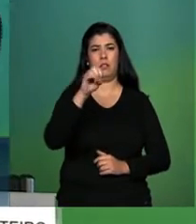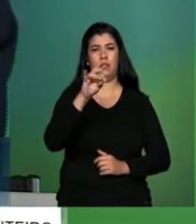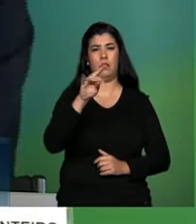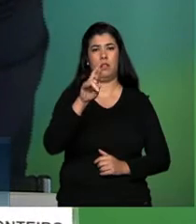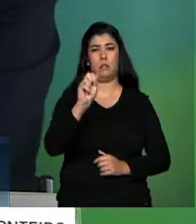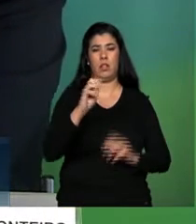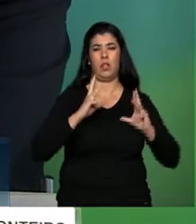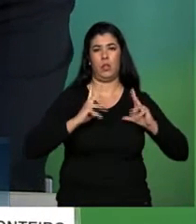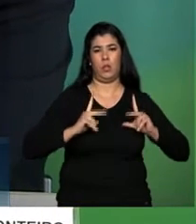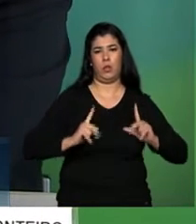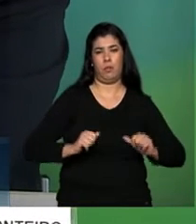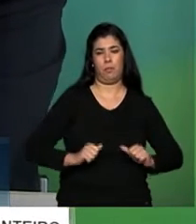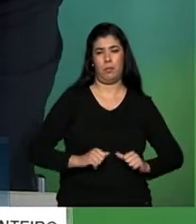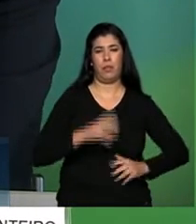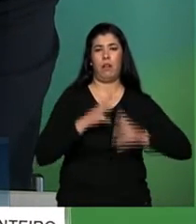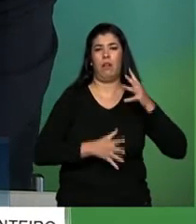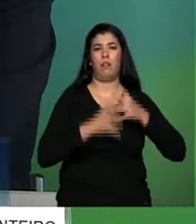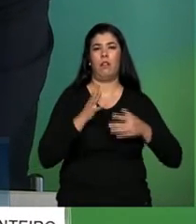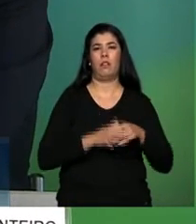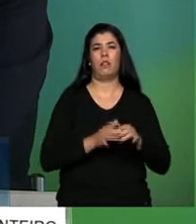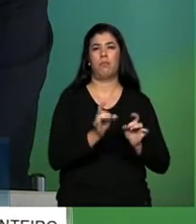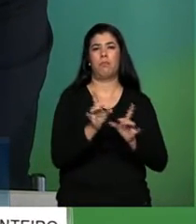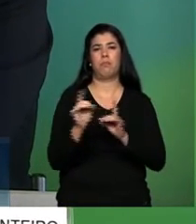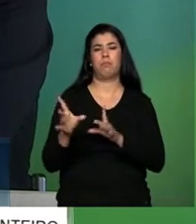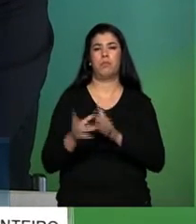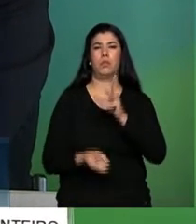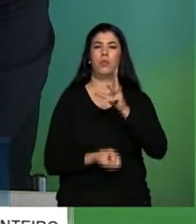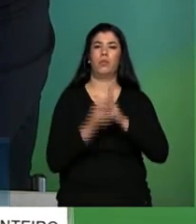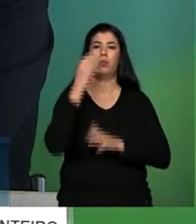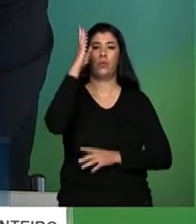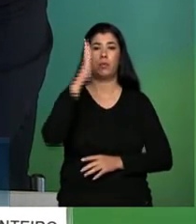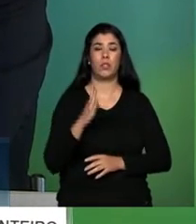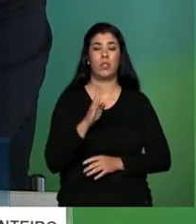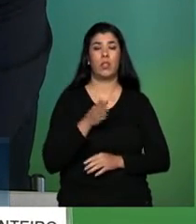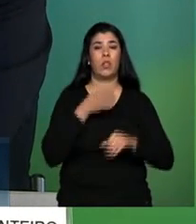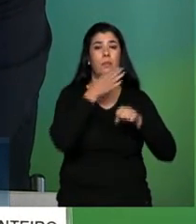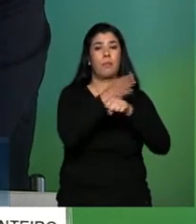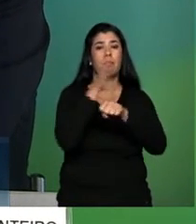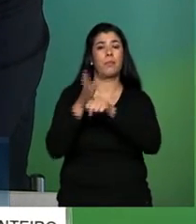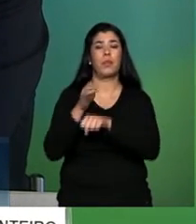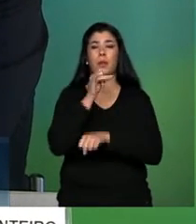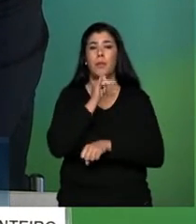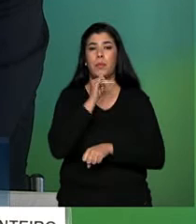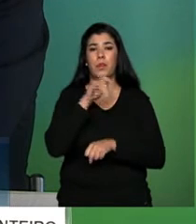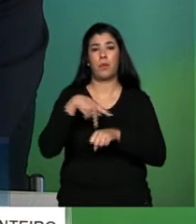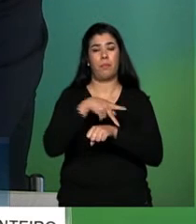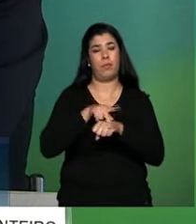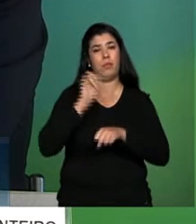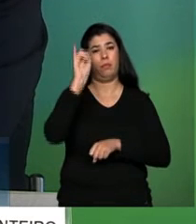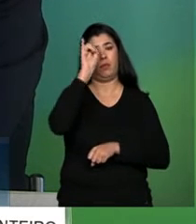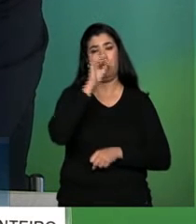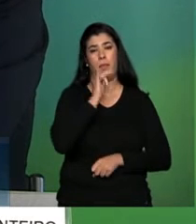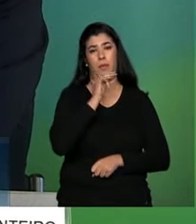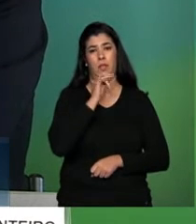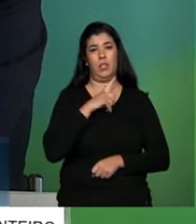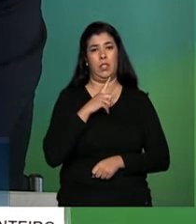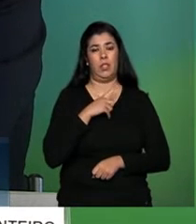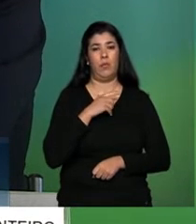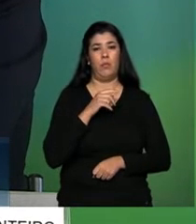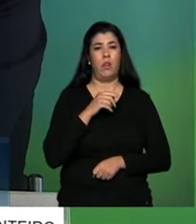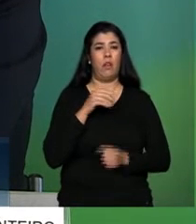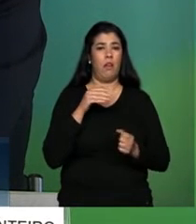de produtos agropecuários brasileiros a mercados muito importantes. Há pouco, por exemplo,